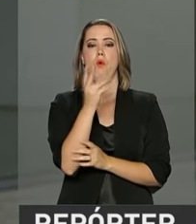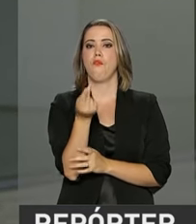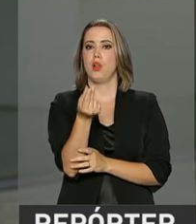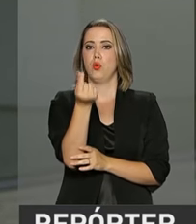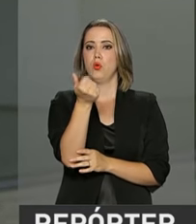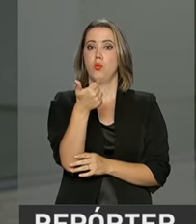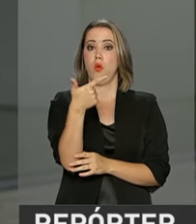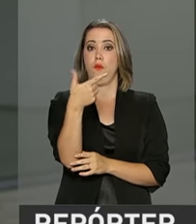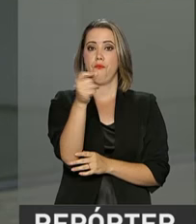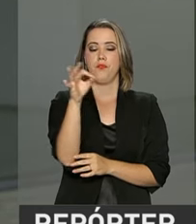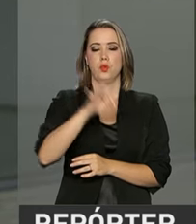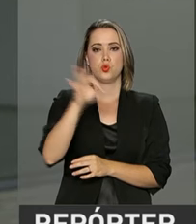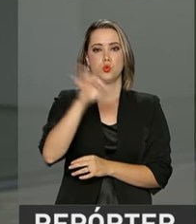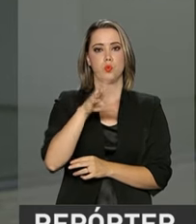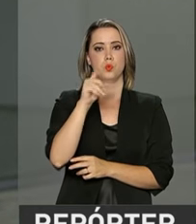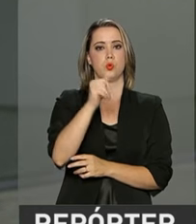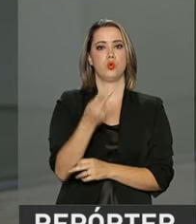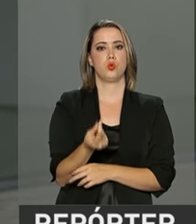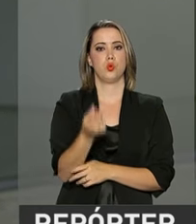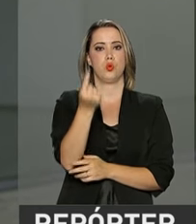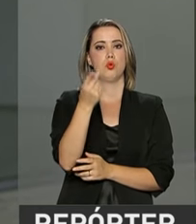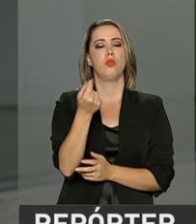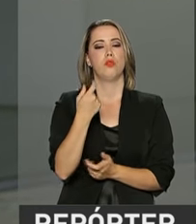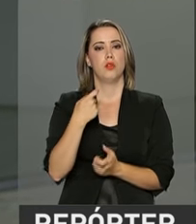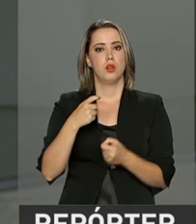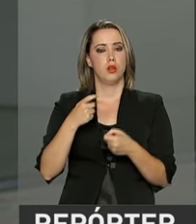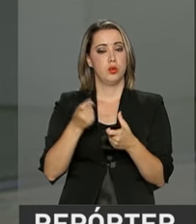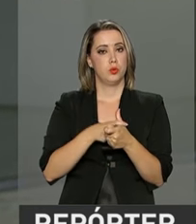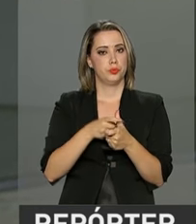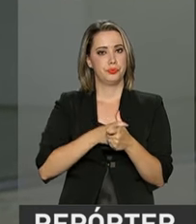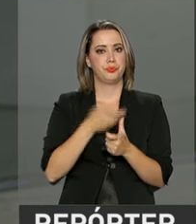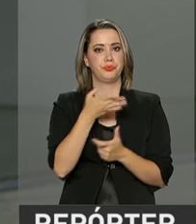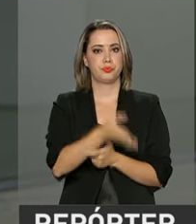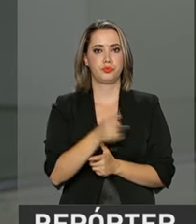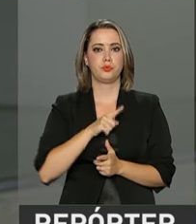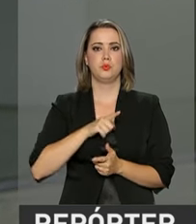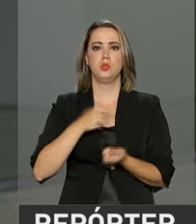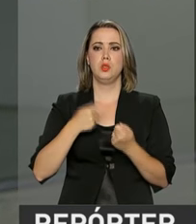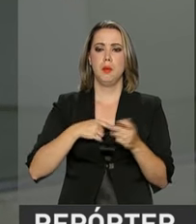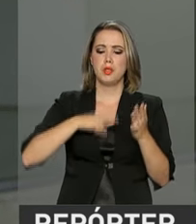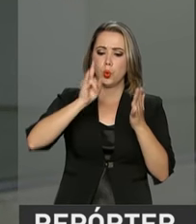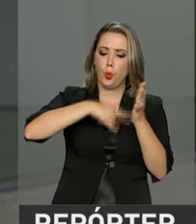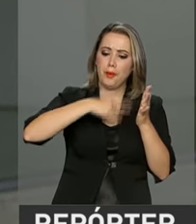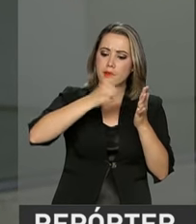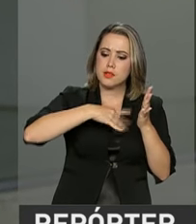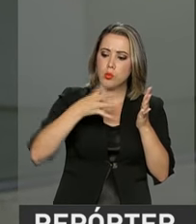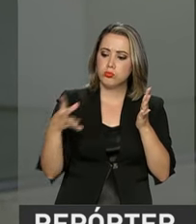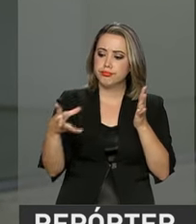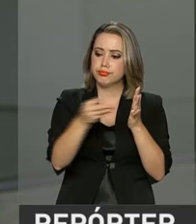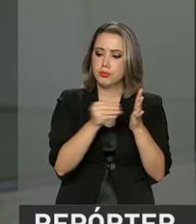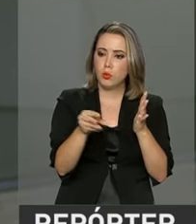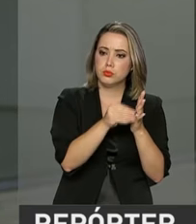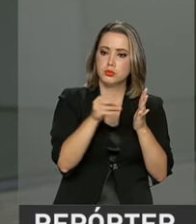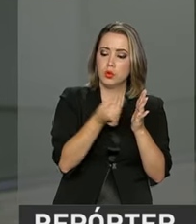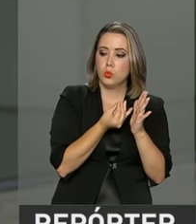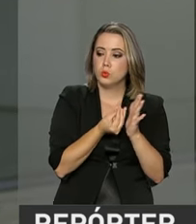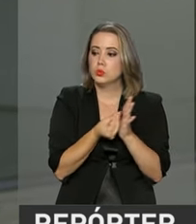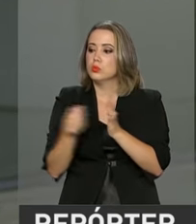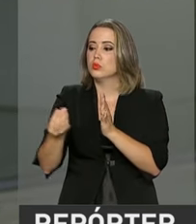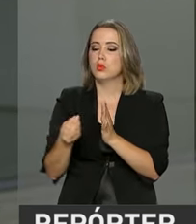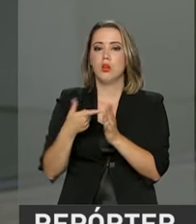devido importante também aconselhar que as pessoas se juntem a sua documentação faça a declaração e tenta enviar o documento